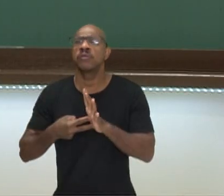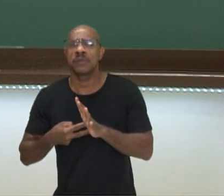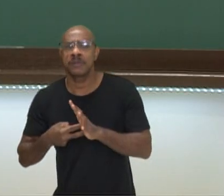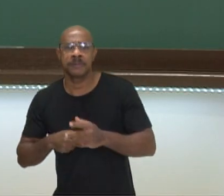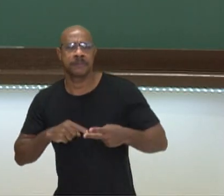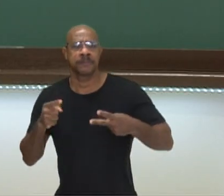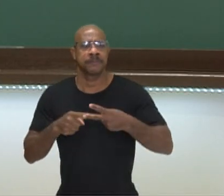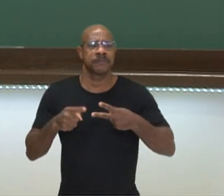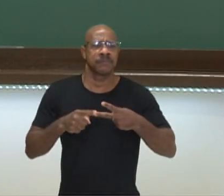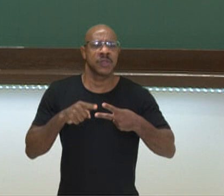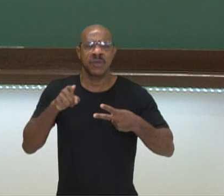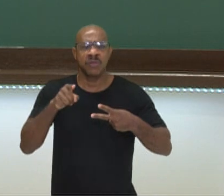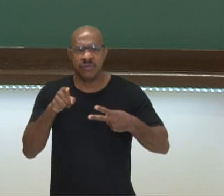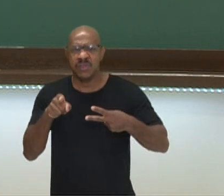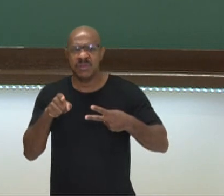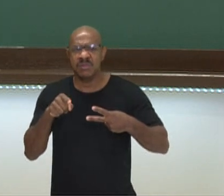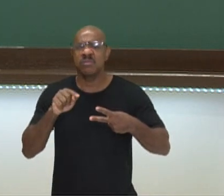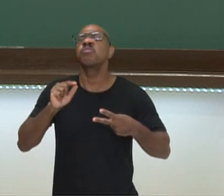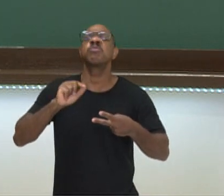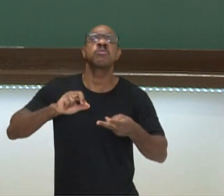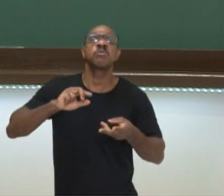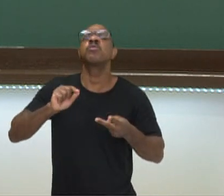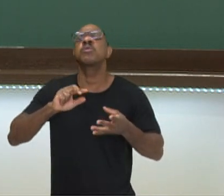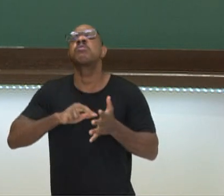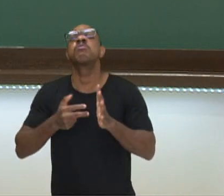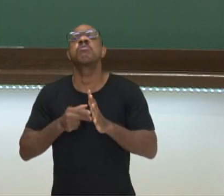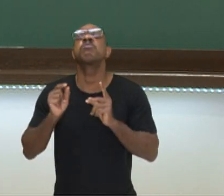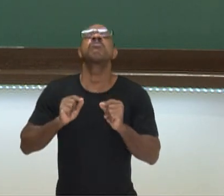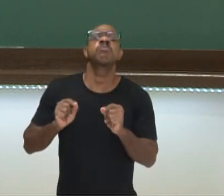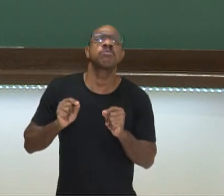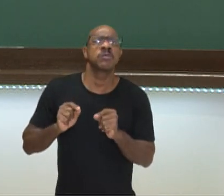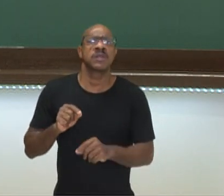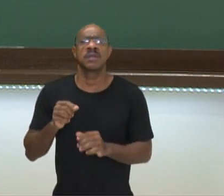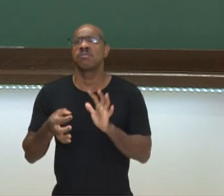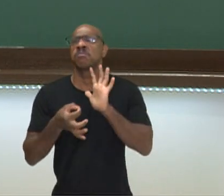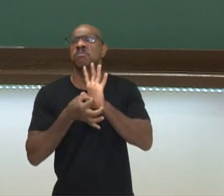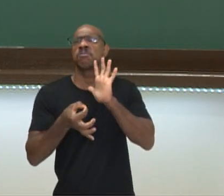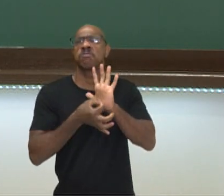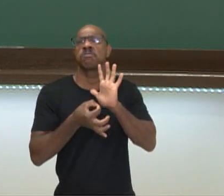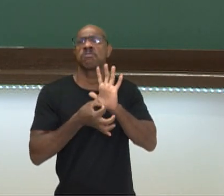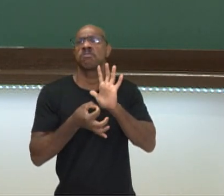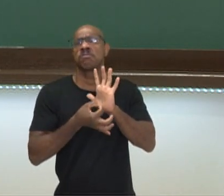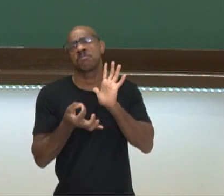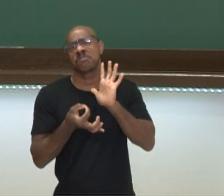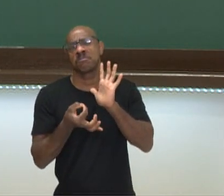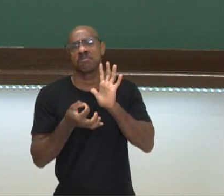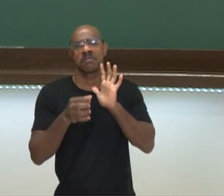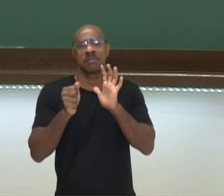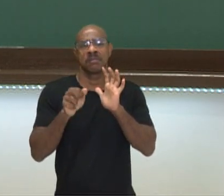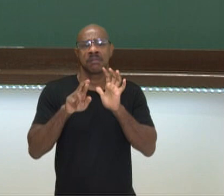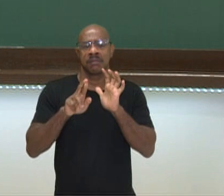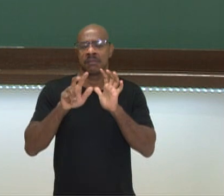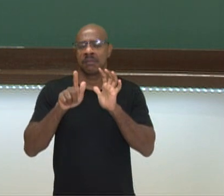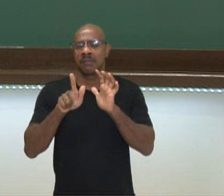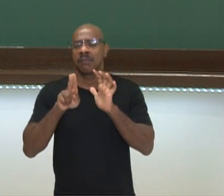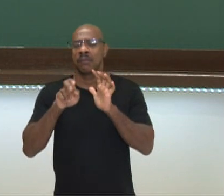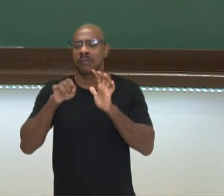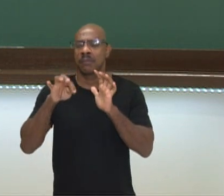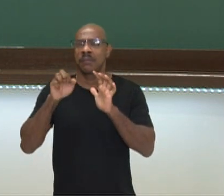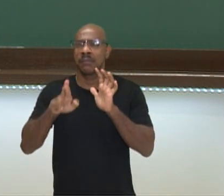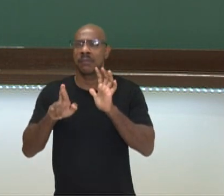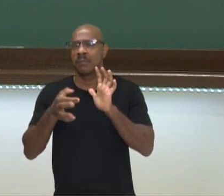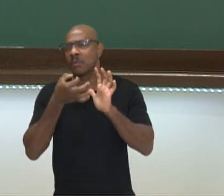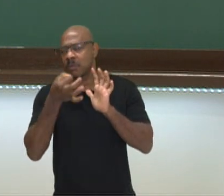que estão à sua volta. Você costuma participar de discussões? Às vezes nós temos uma visão, uma impressão